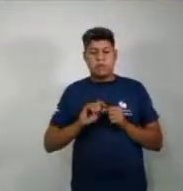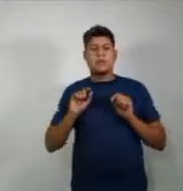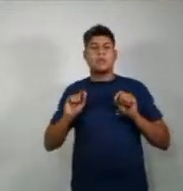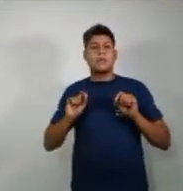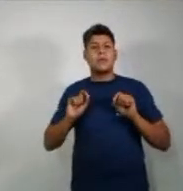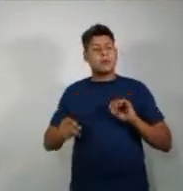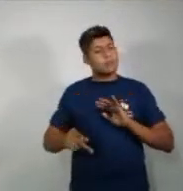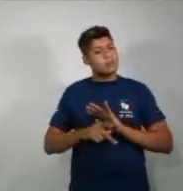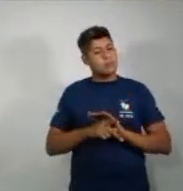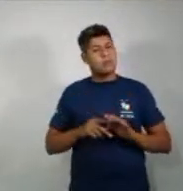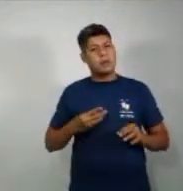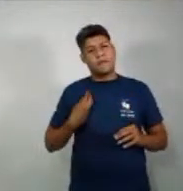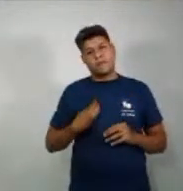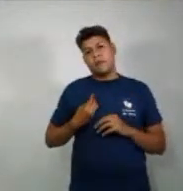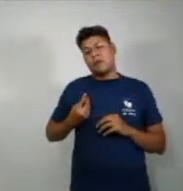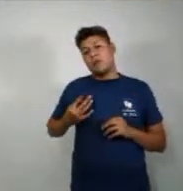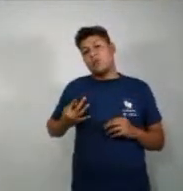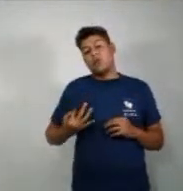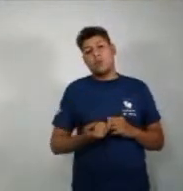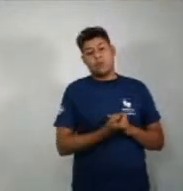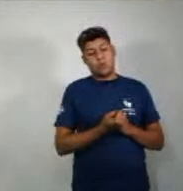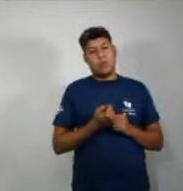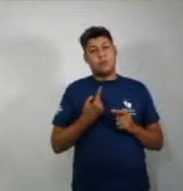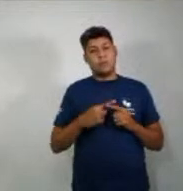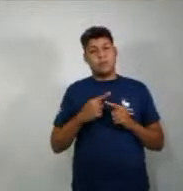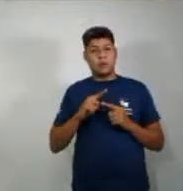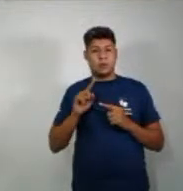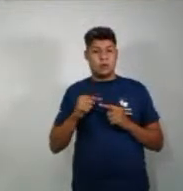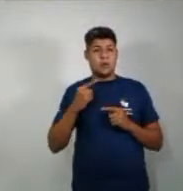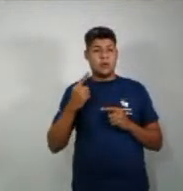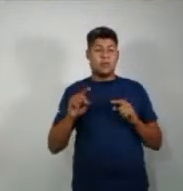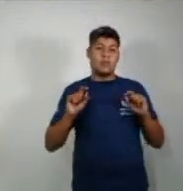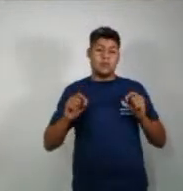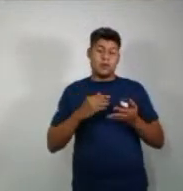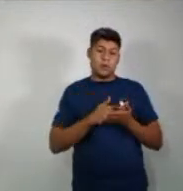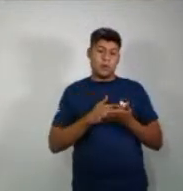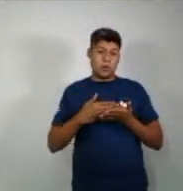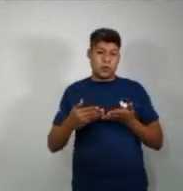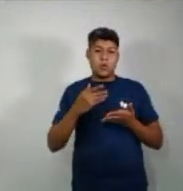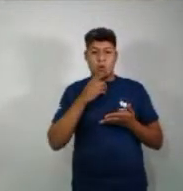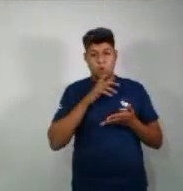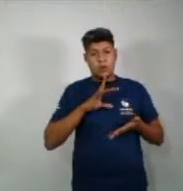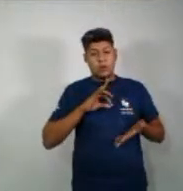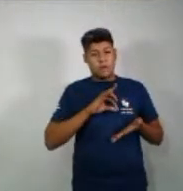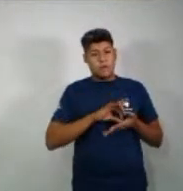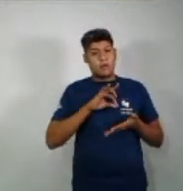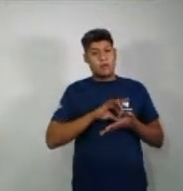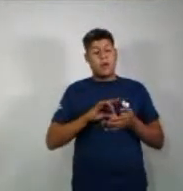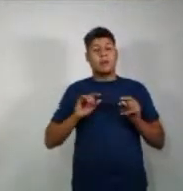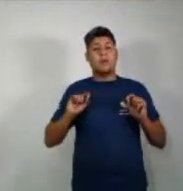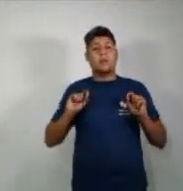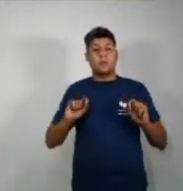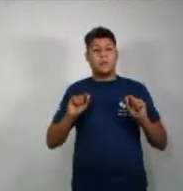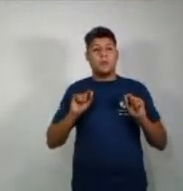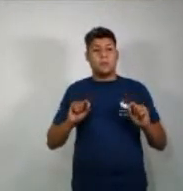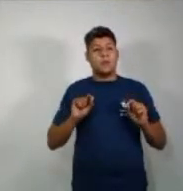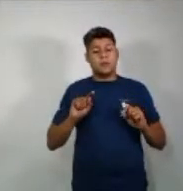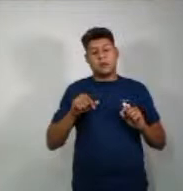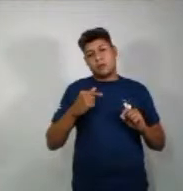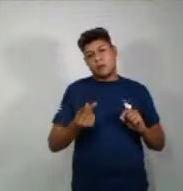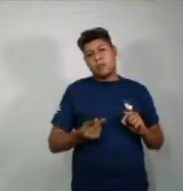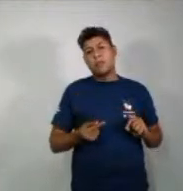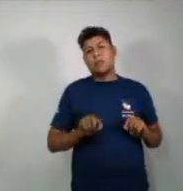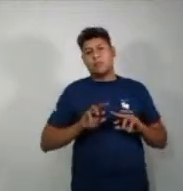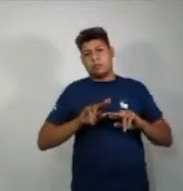a vida toda. Porque eu acho que depois que ele consegue, de fato, depois de